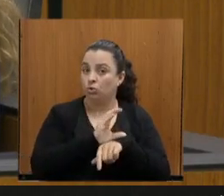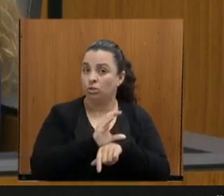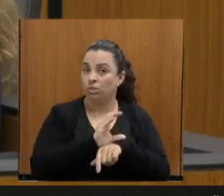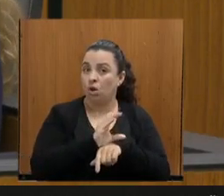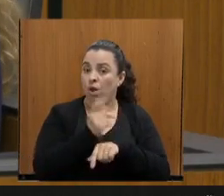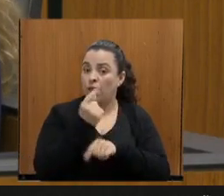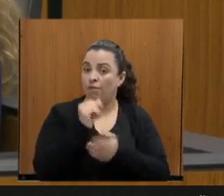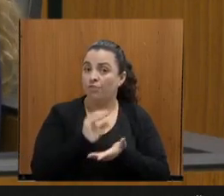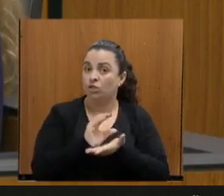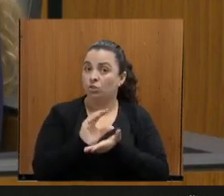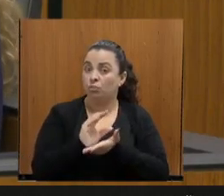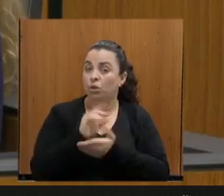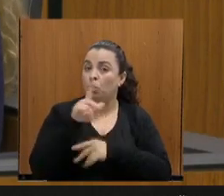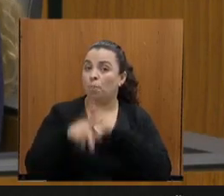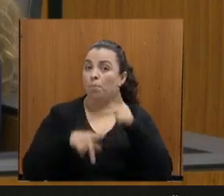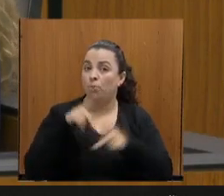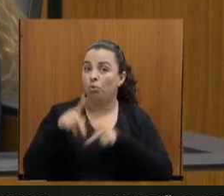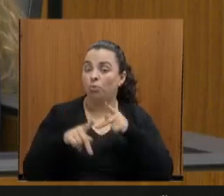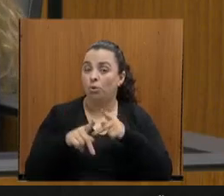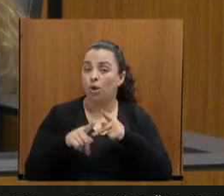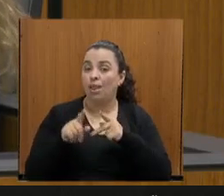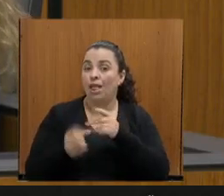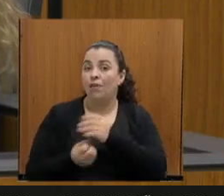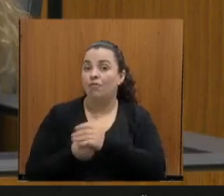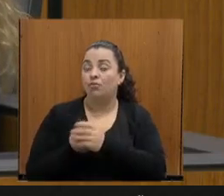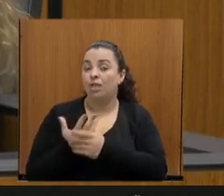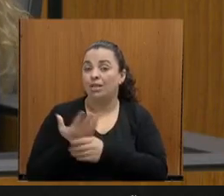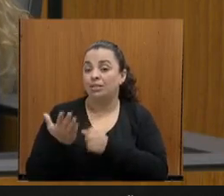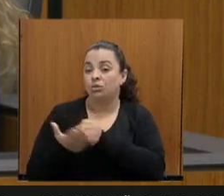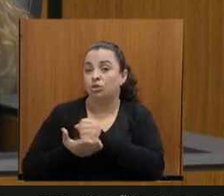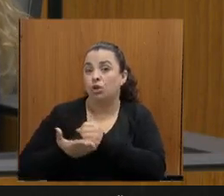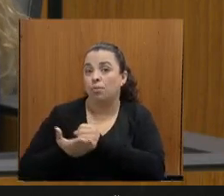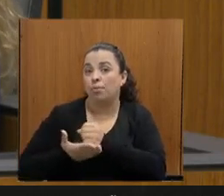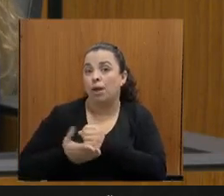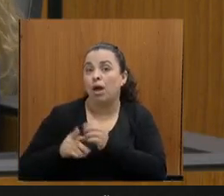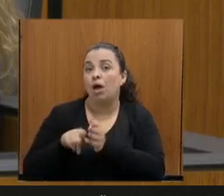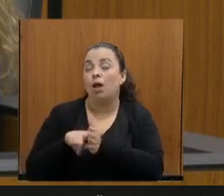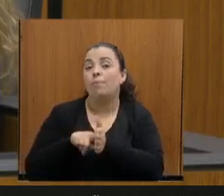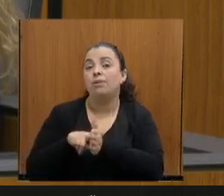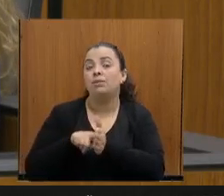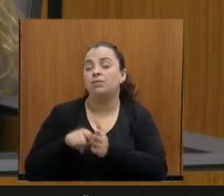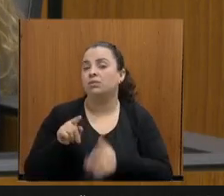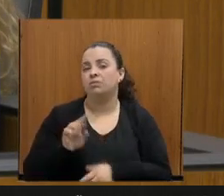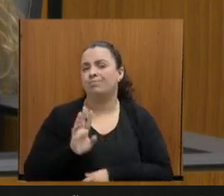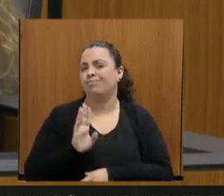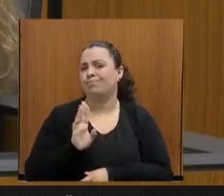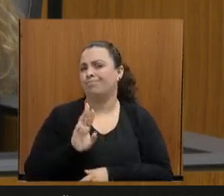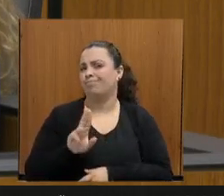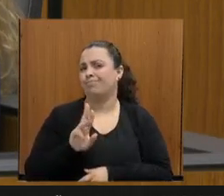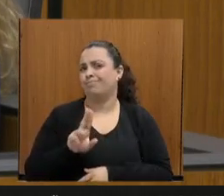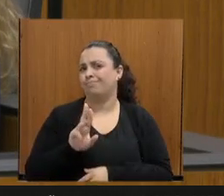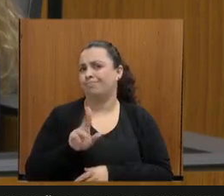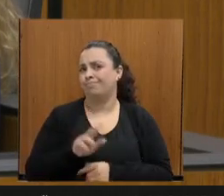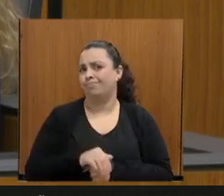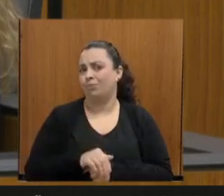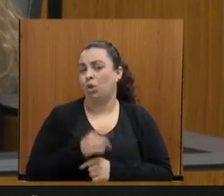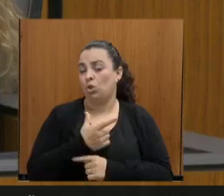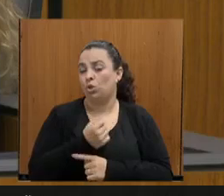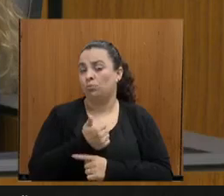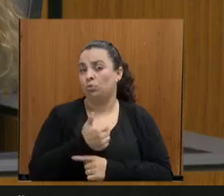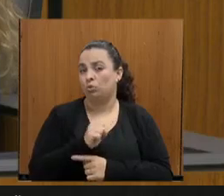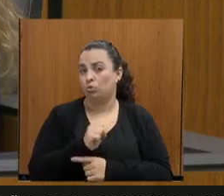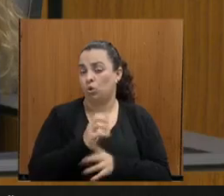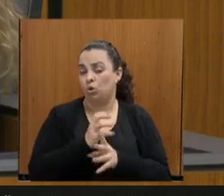na nossa fundação de Amparo à pesquisa não é 2018 do total do orçamento